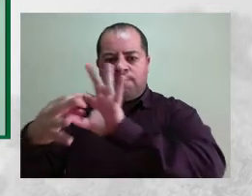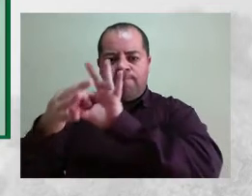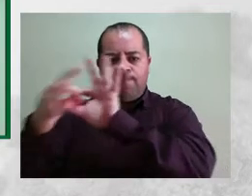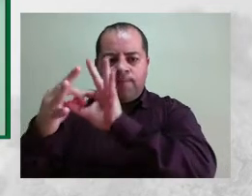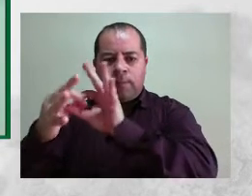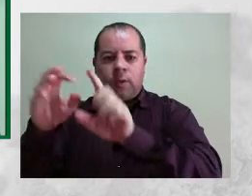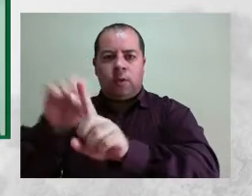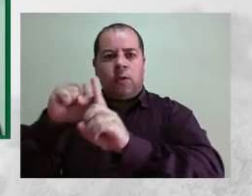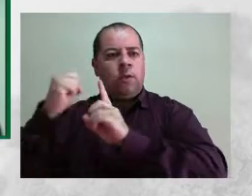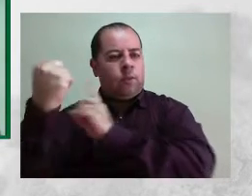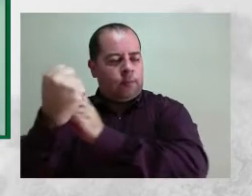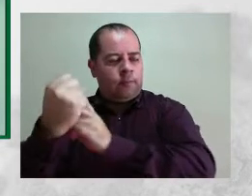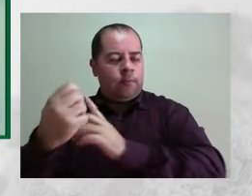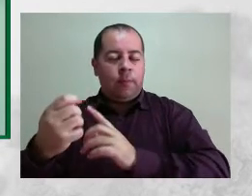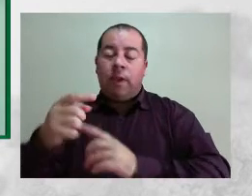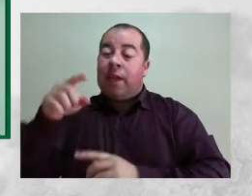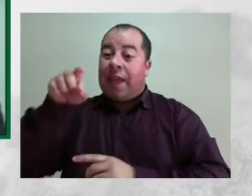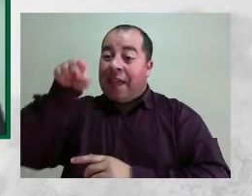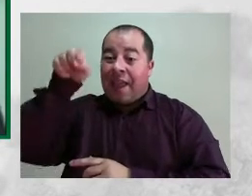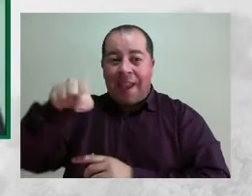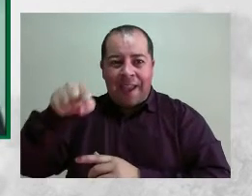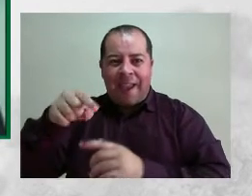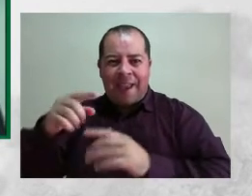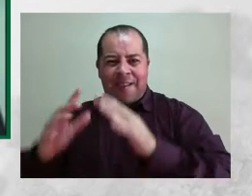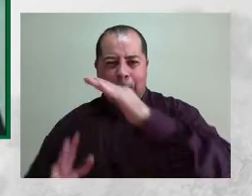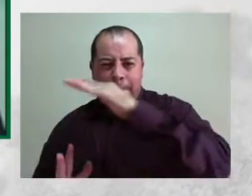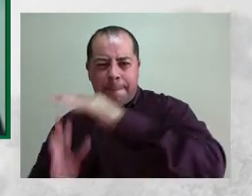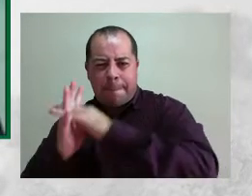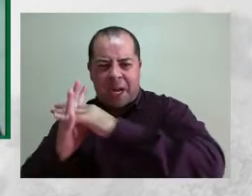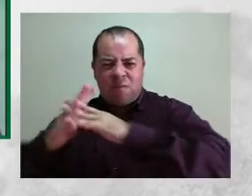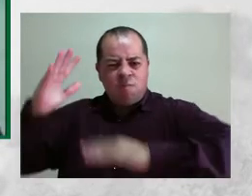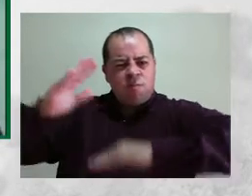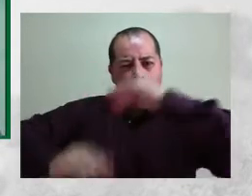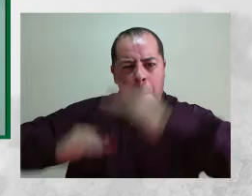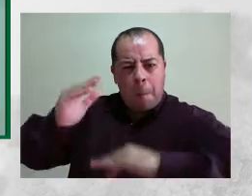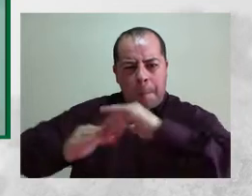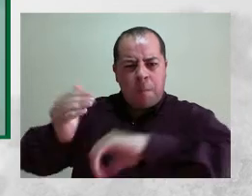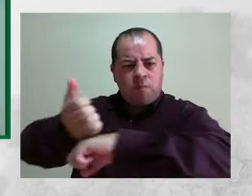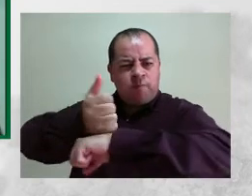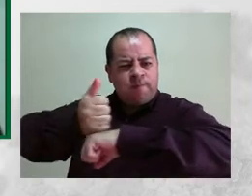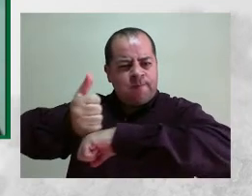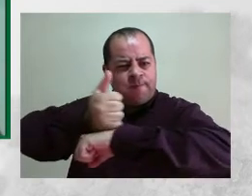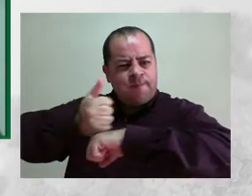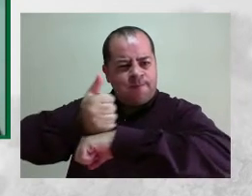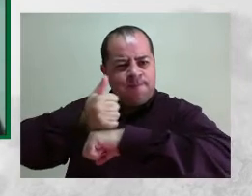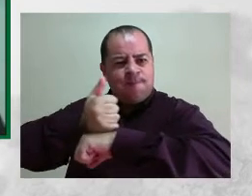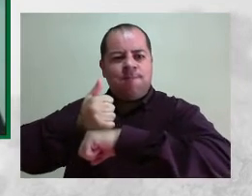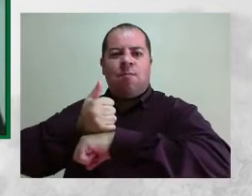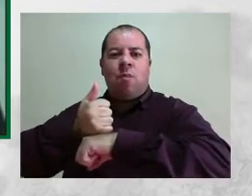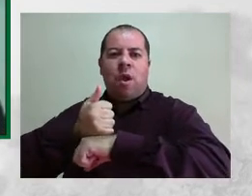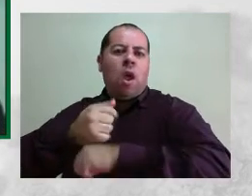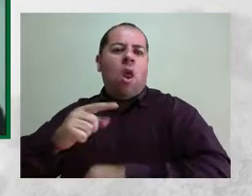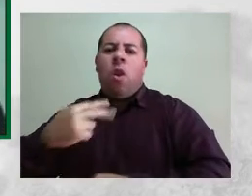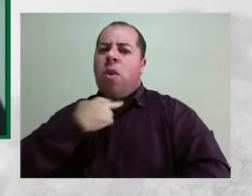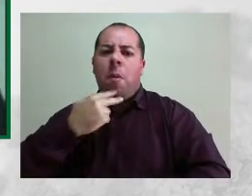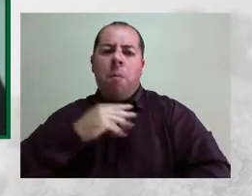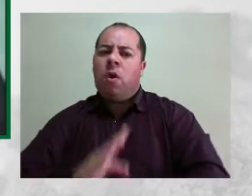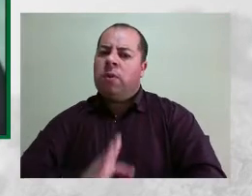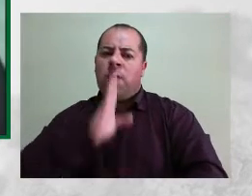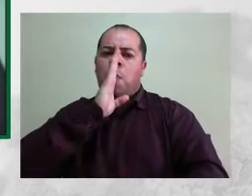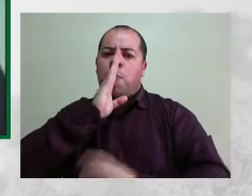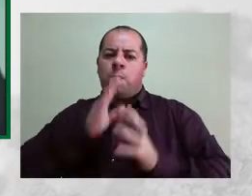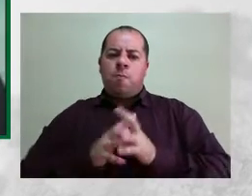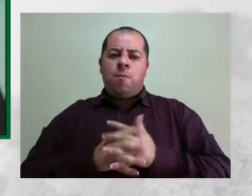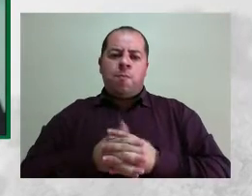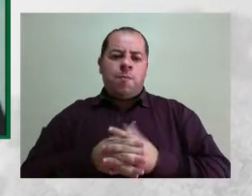sociedade. E tendo essa conexão, e tendo a sua expertise, o seu potencial, ela